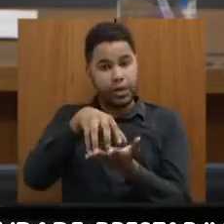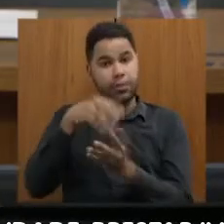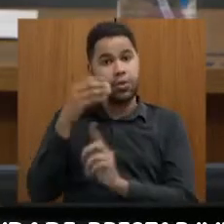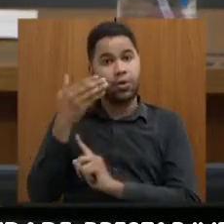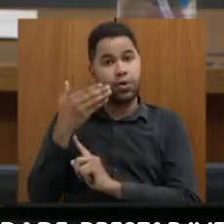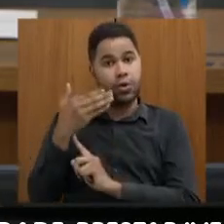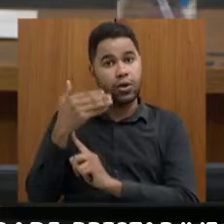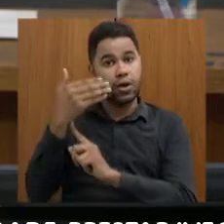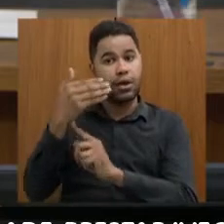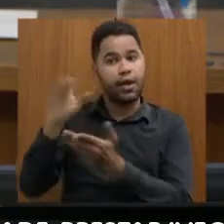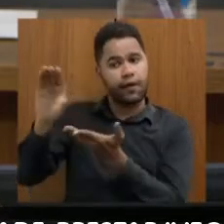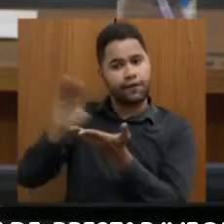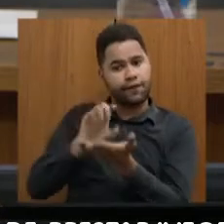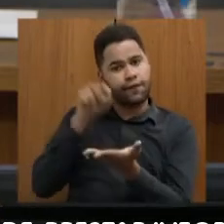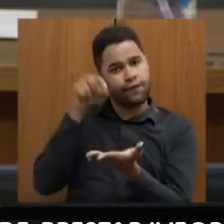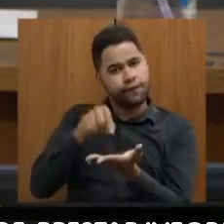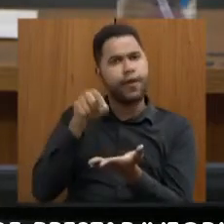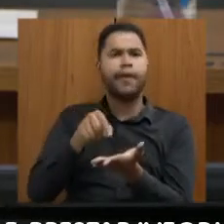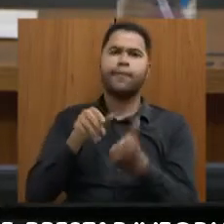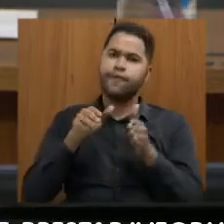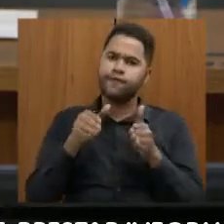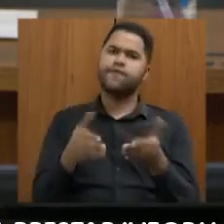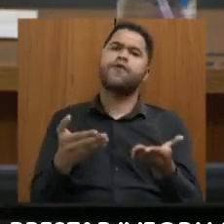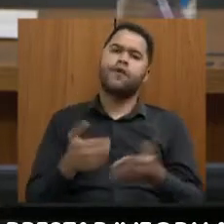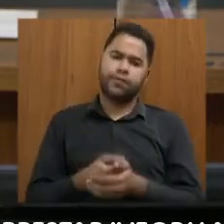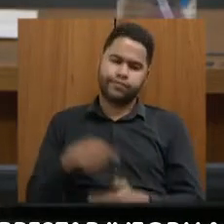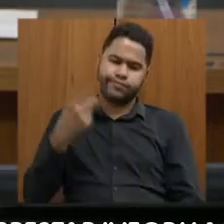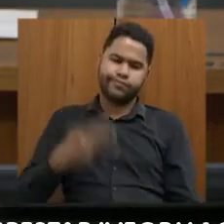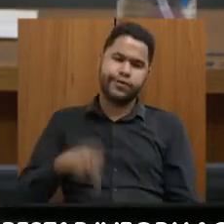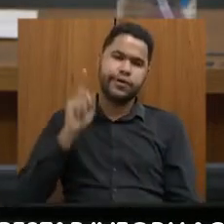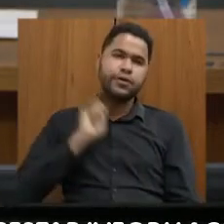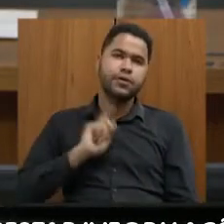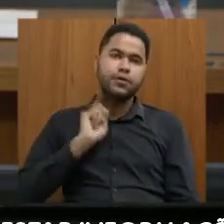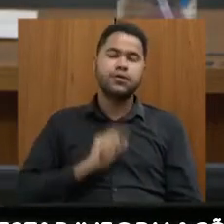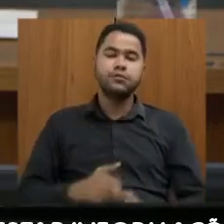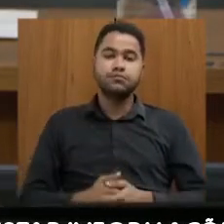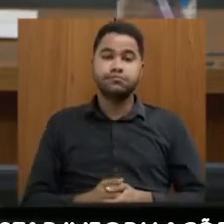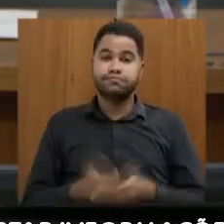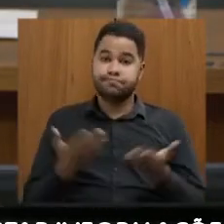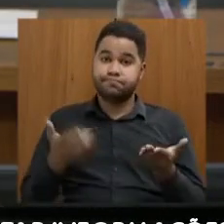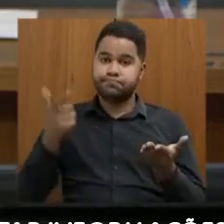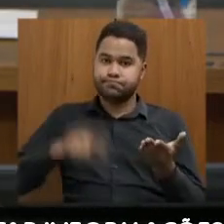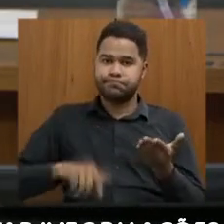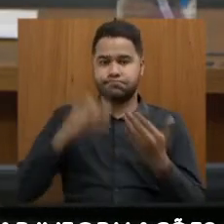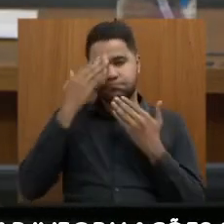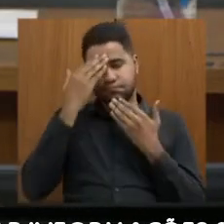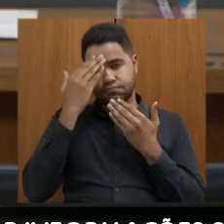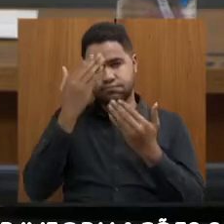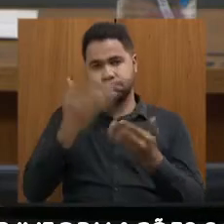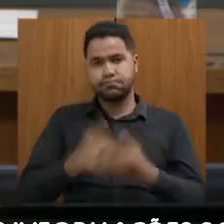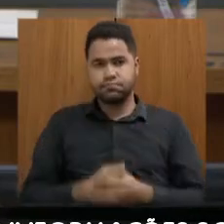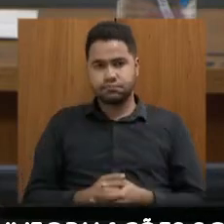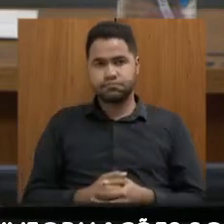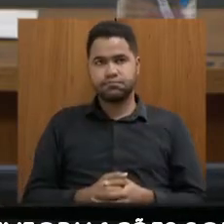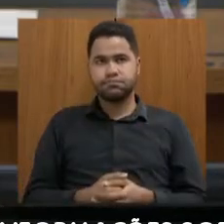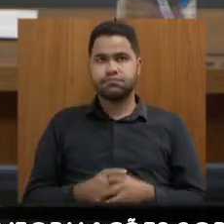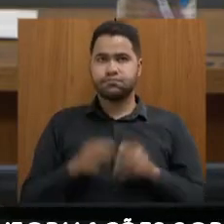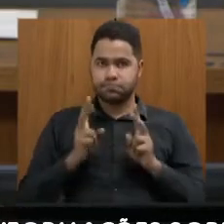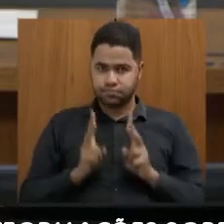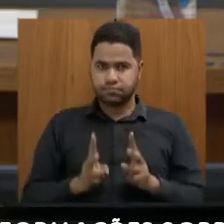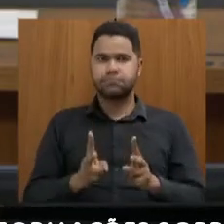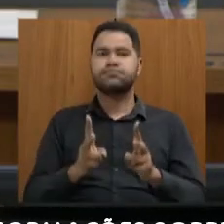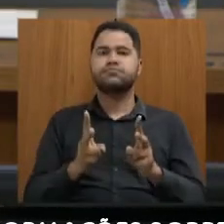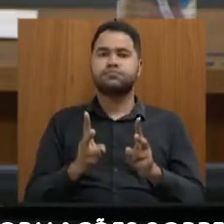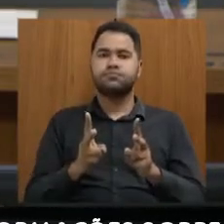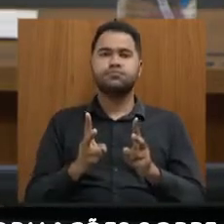que essa verba seja destinada para Minas Gerais então mais uma vez muito obrigado e vamos seguir